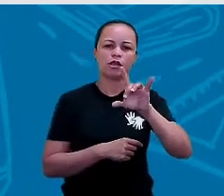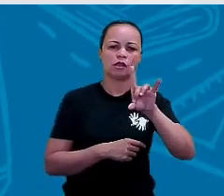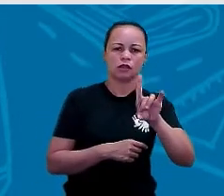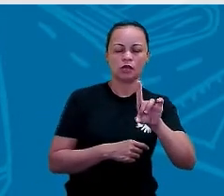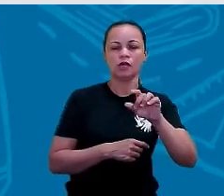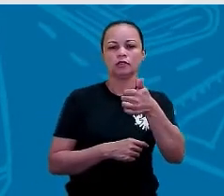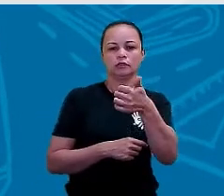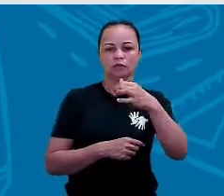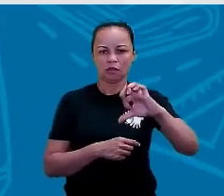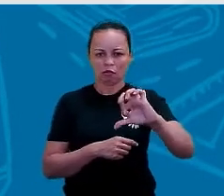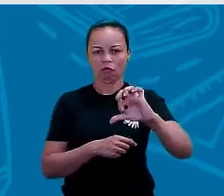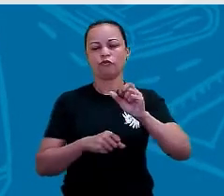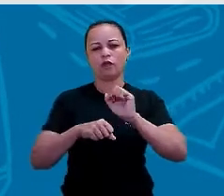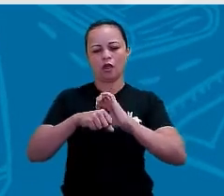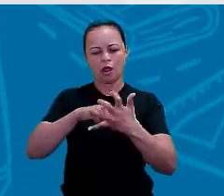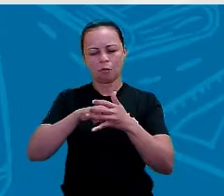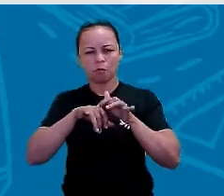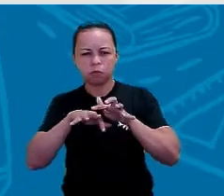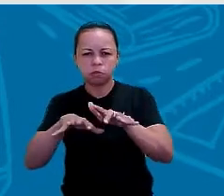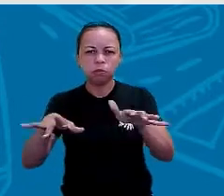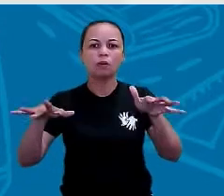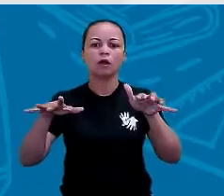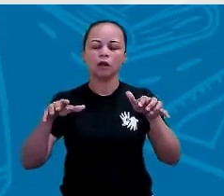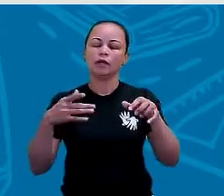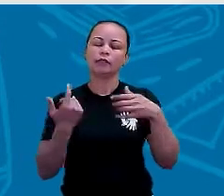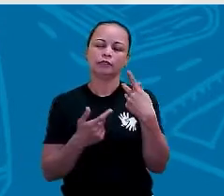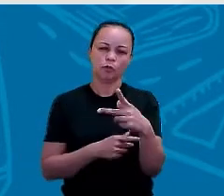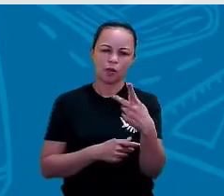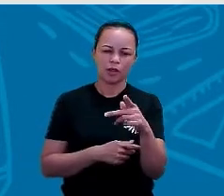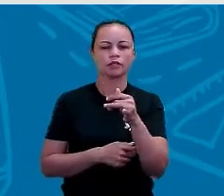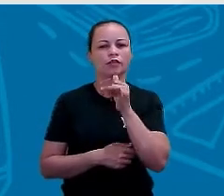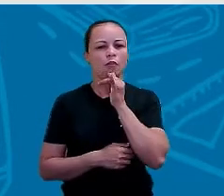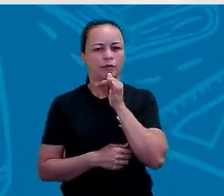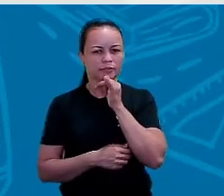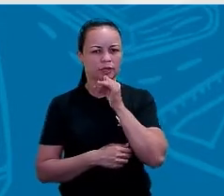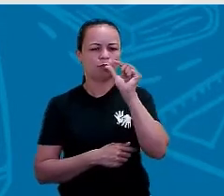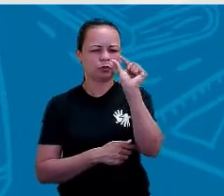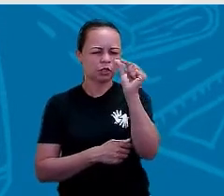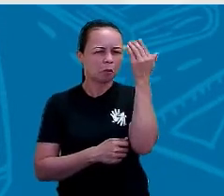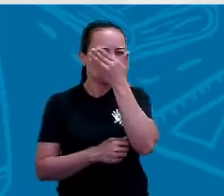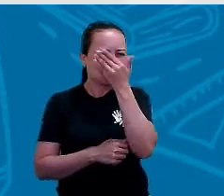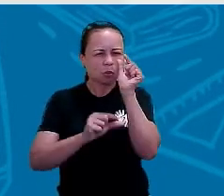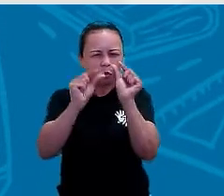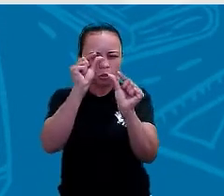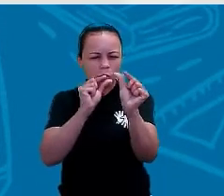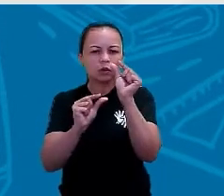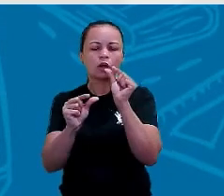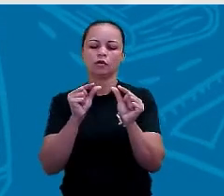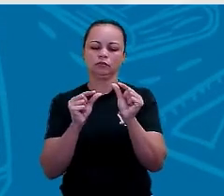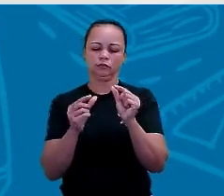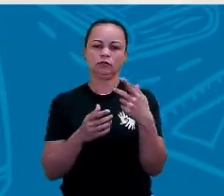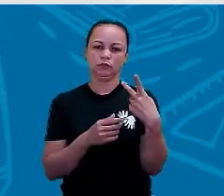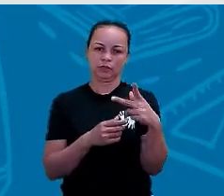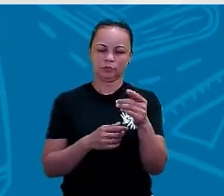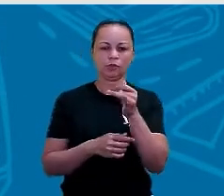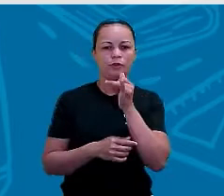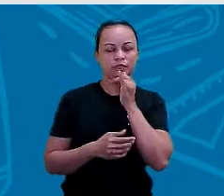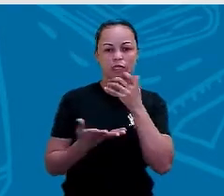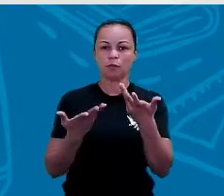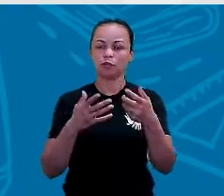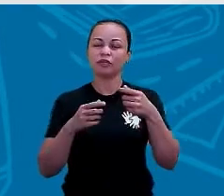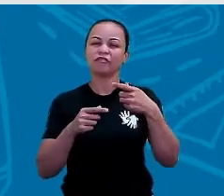certo? Então, o vírus é mais um exemplo de micro-organismo. Nesse caso aí, nesse exemplo, um micro-organismo que vai